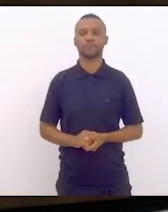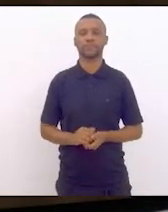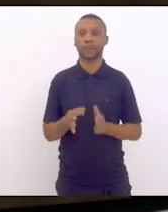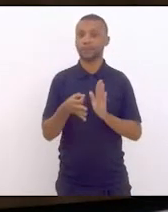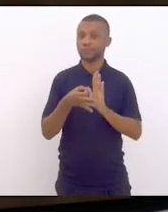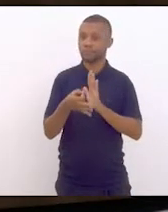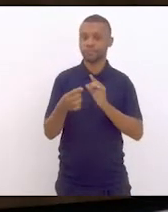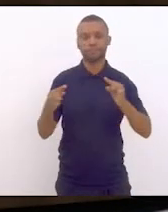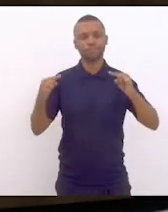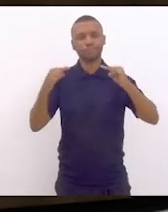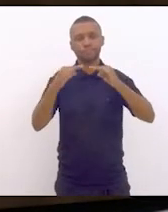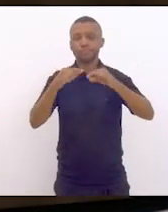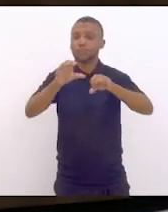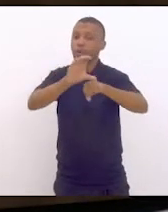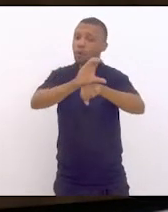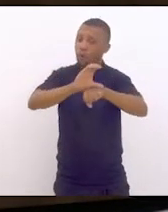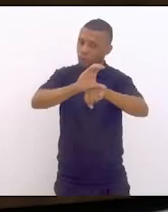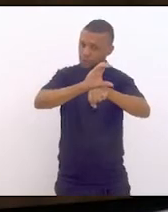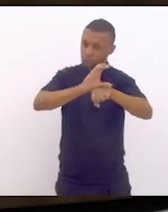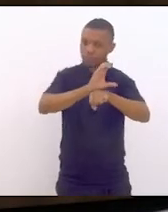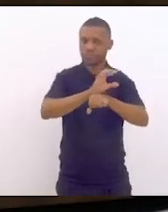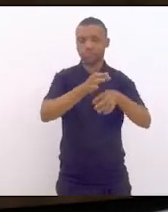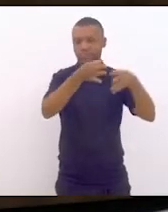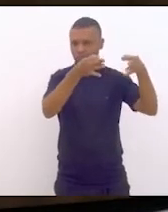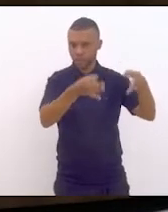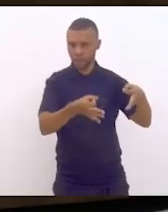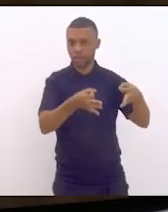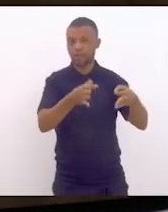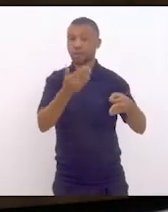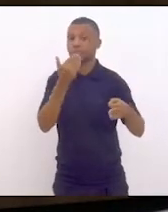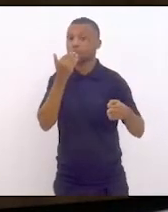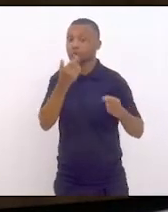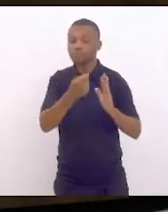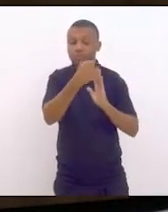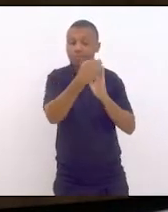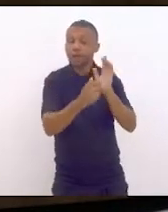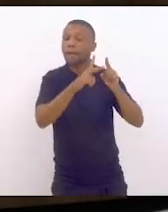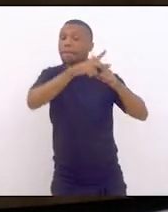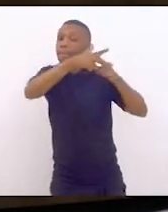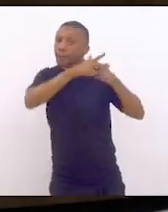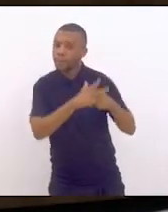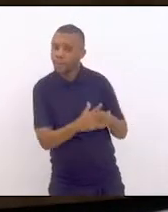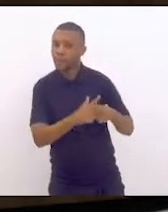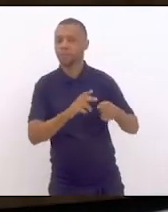Parecer é pela constitucionalidade com emendas.